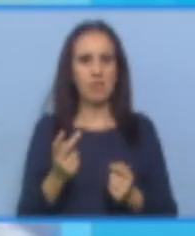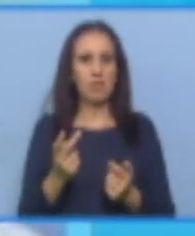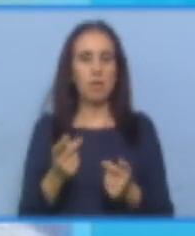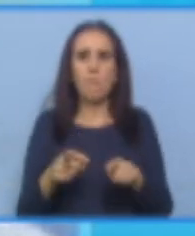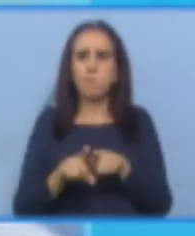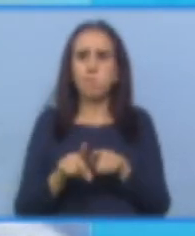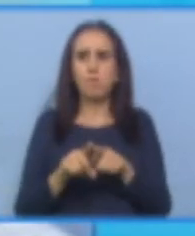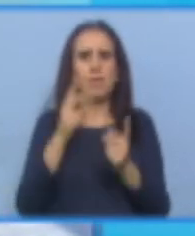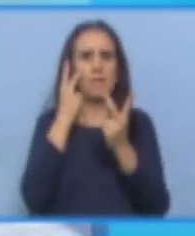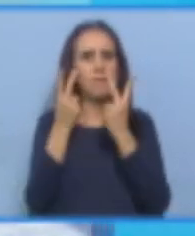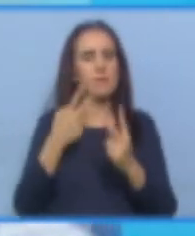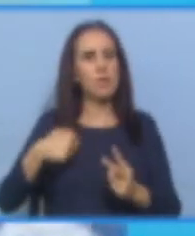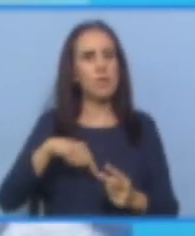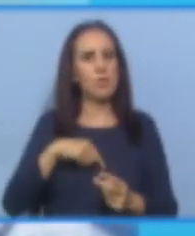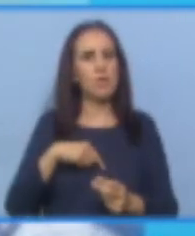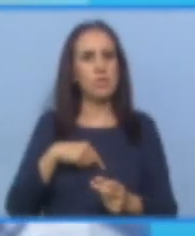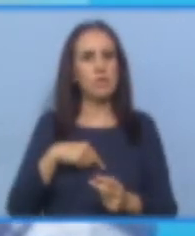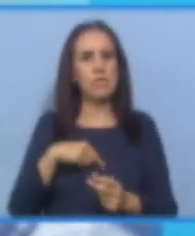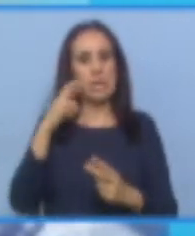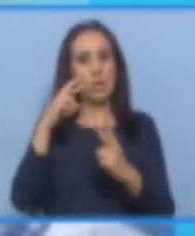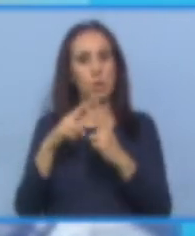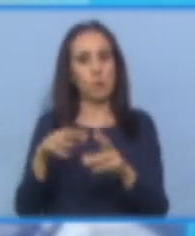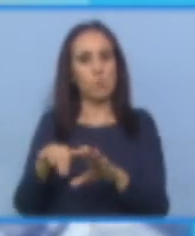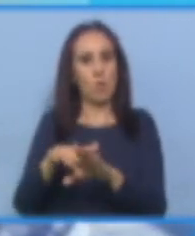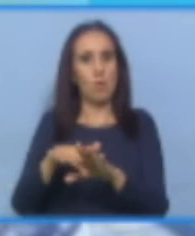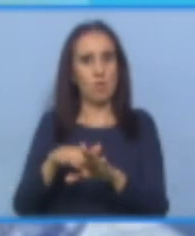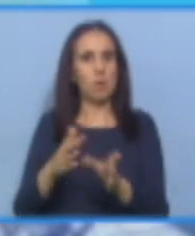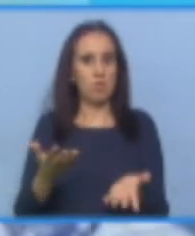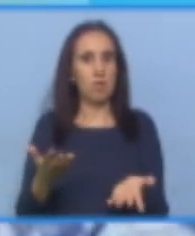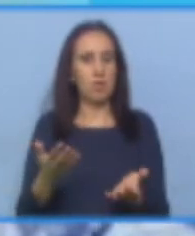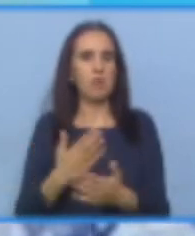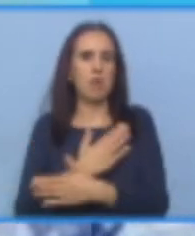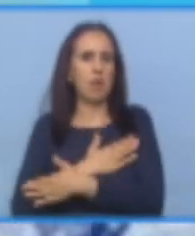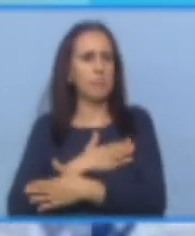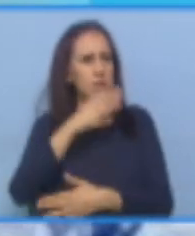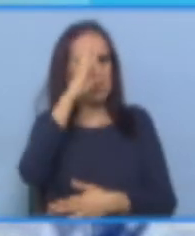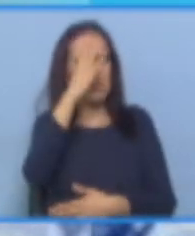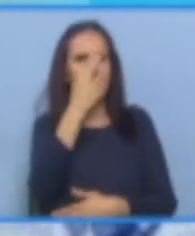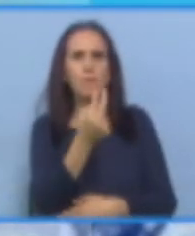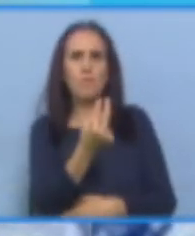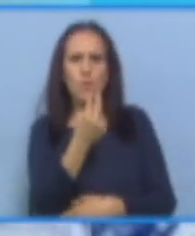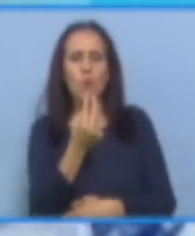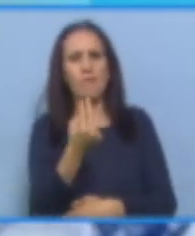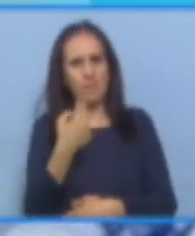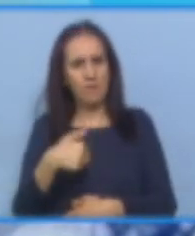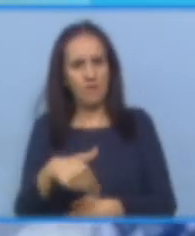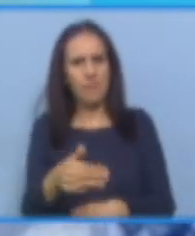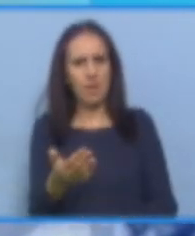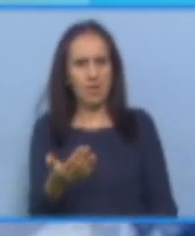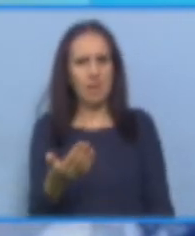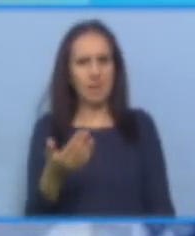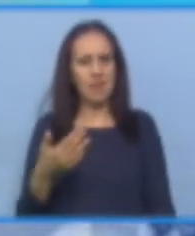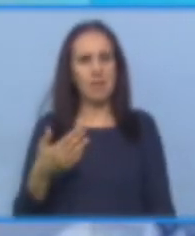Como é visível a nossa participação neste encontro, não é? E os amigos sabem, veem e vão ver